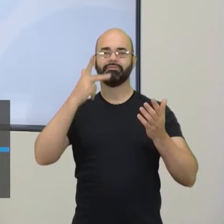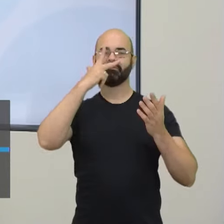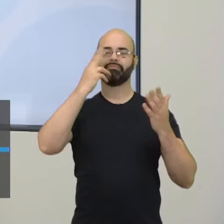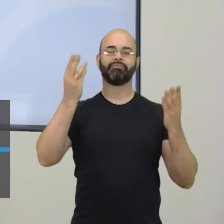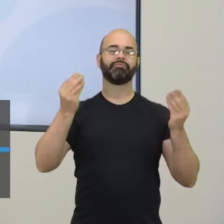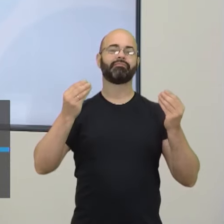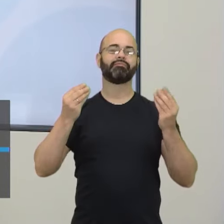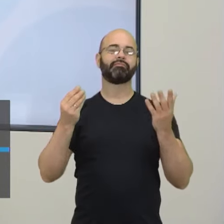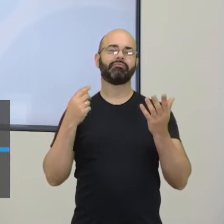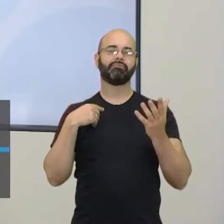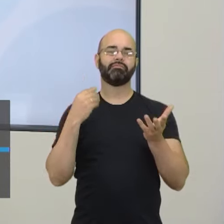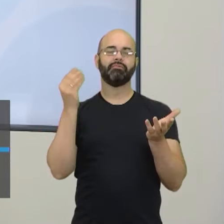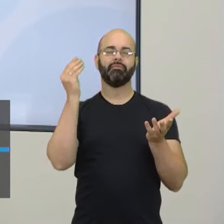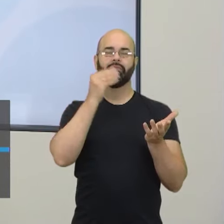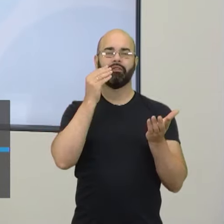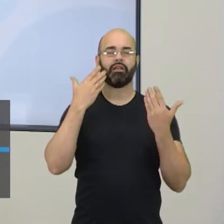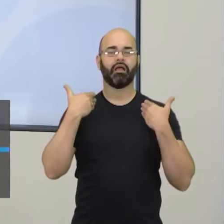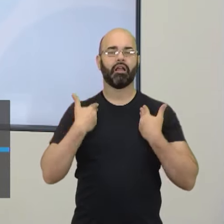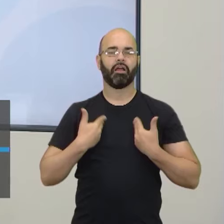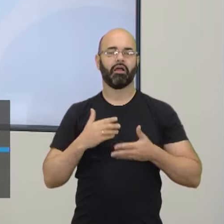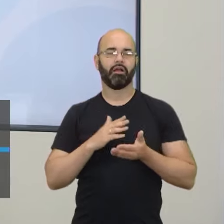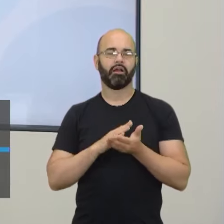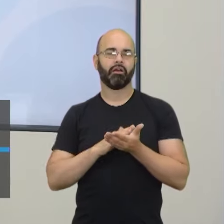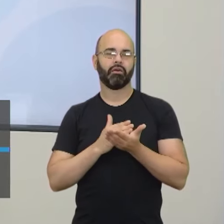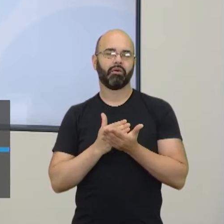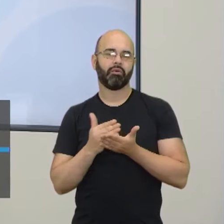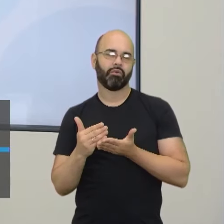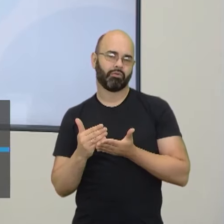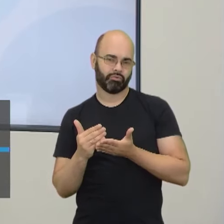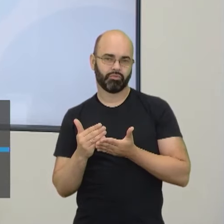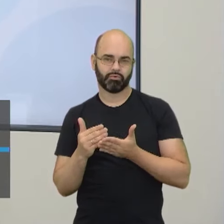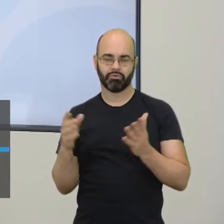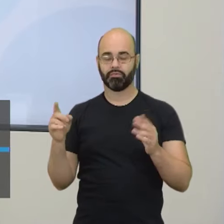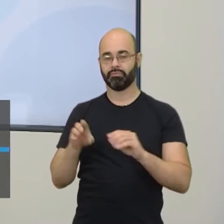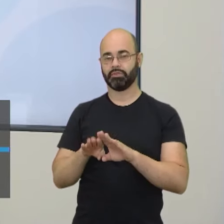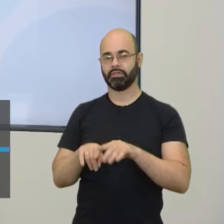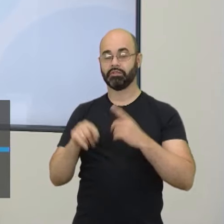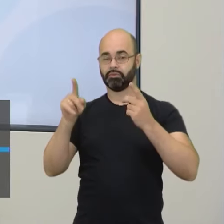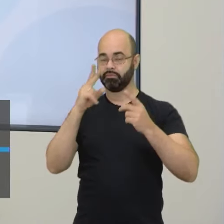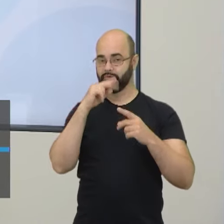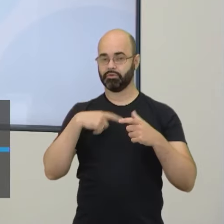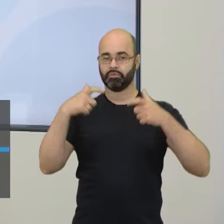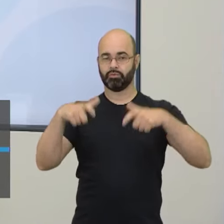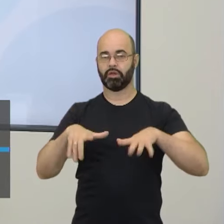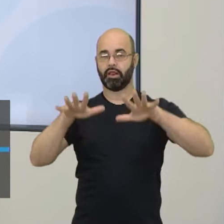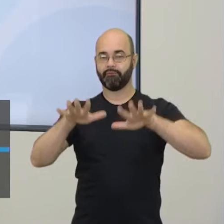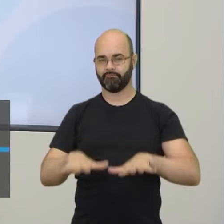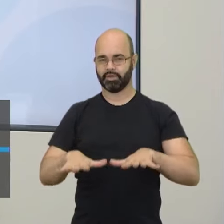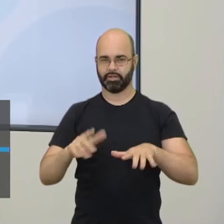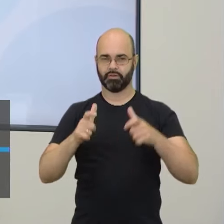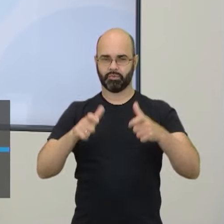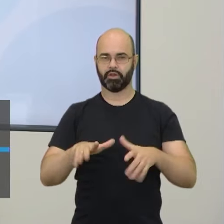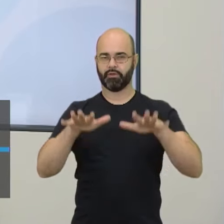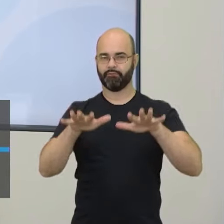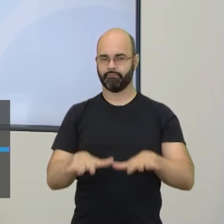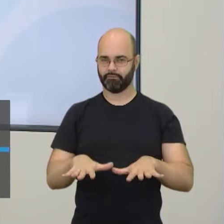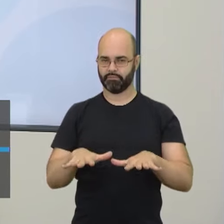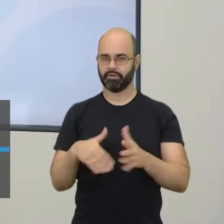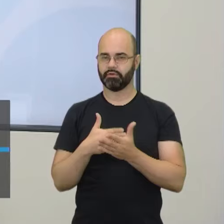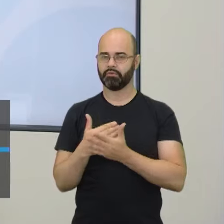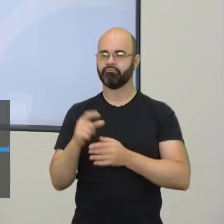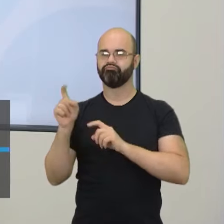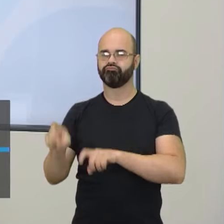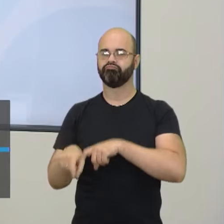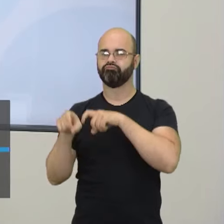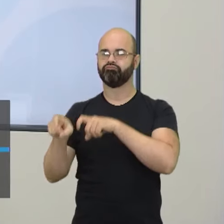o tempo da natureza, eles começam a fazer alguns cultos agrários, e aí a gente tem o começo, assim, o comecinho do que